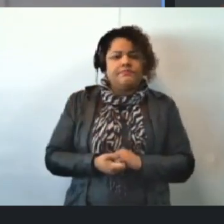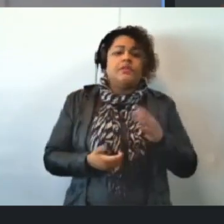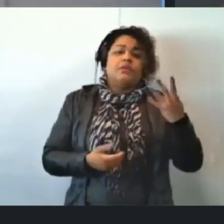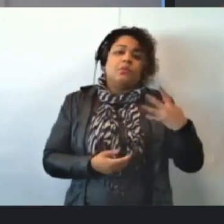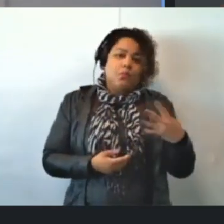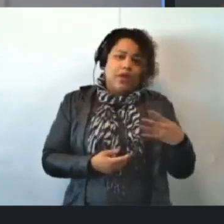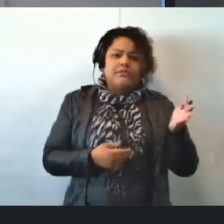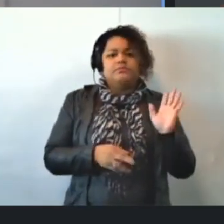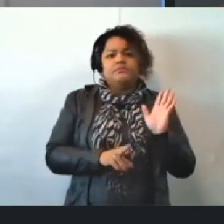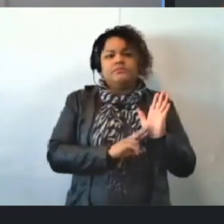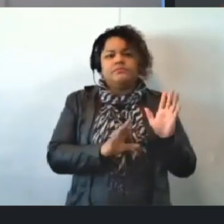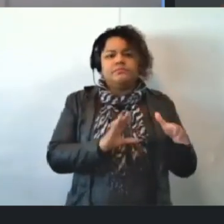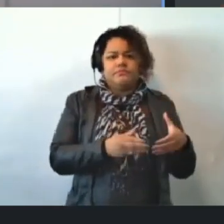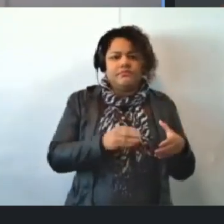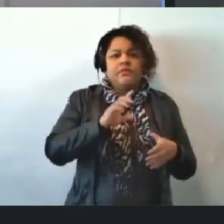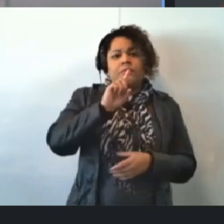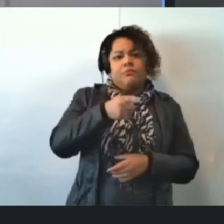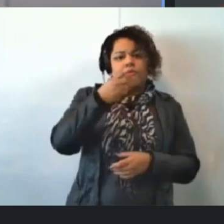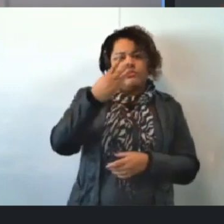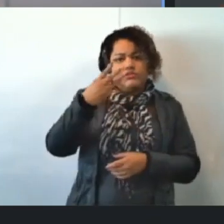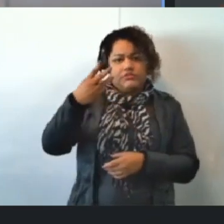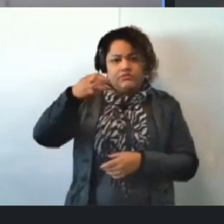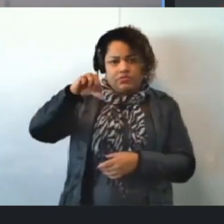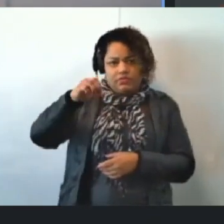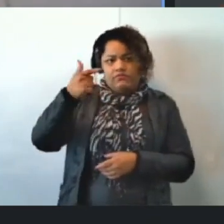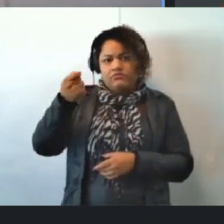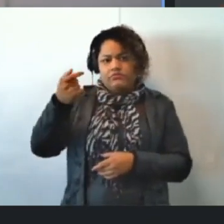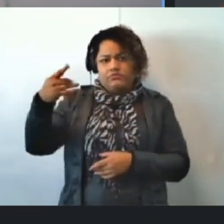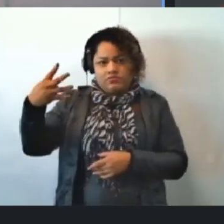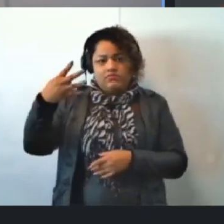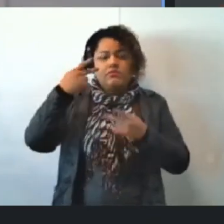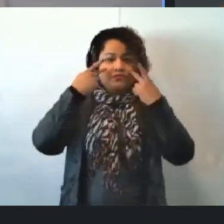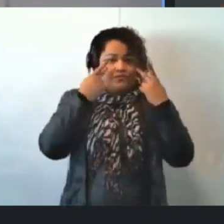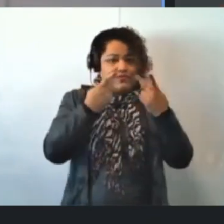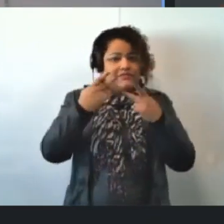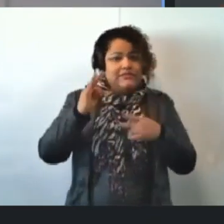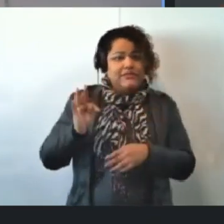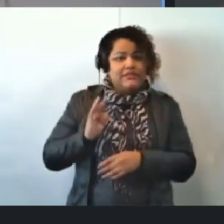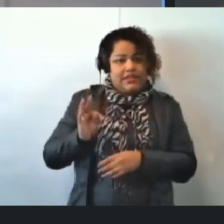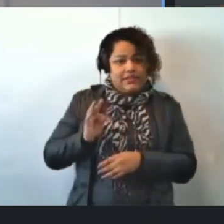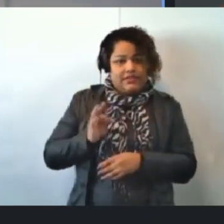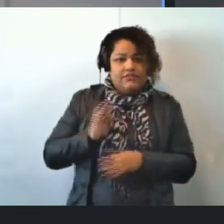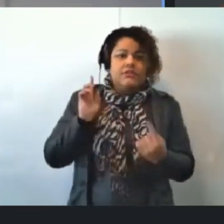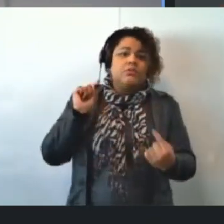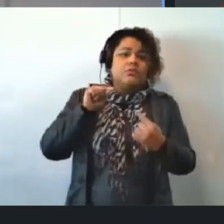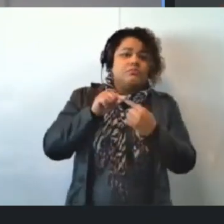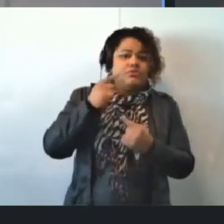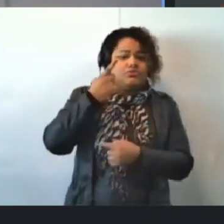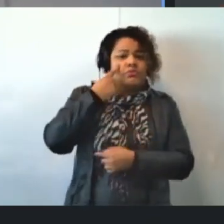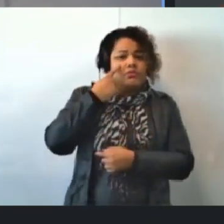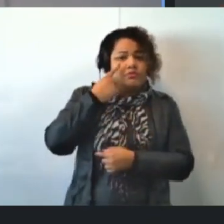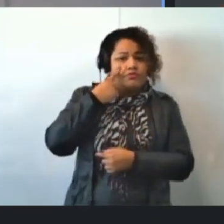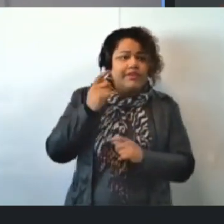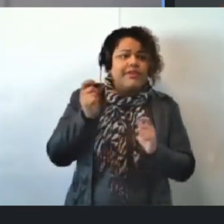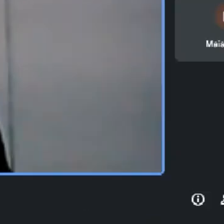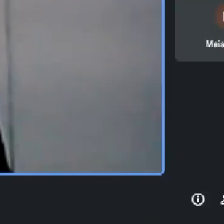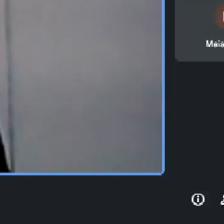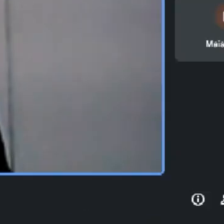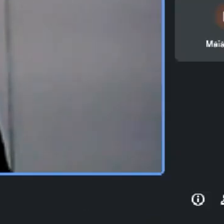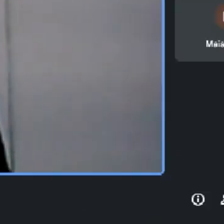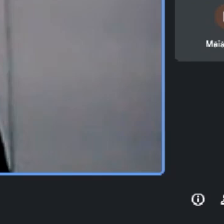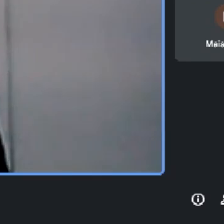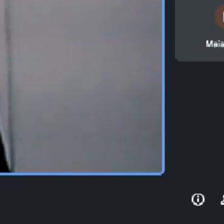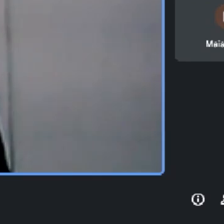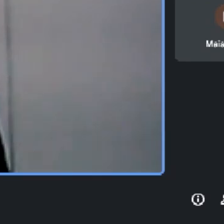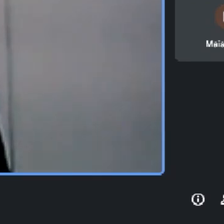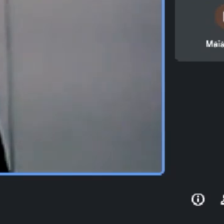comissão 1339 de 24, é uma visita técnica. Finalidade, verificar a possibilidade de implantação de uma rotatória no cruzamento